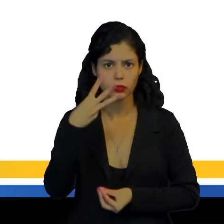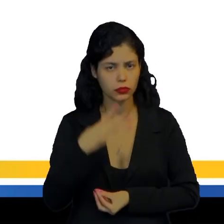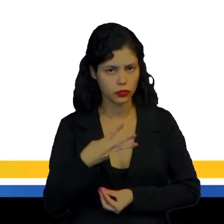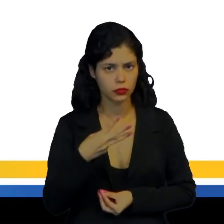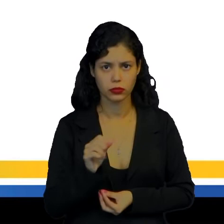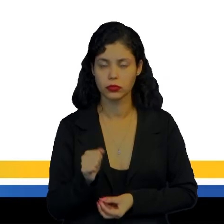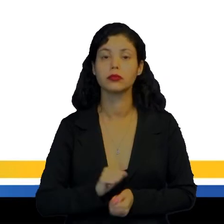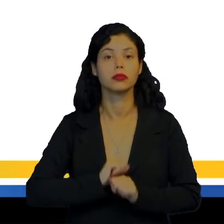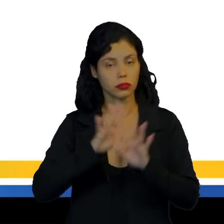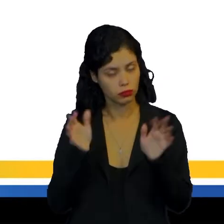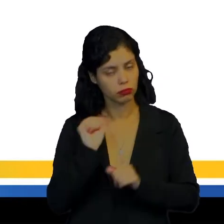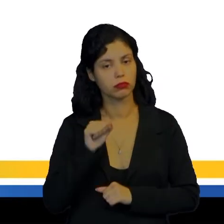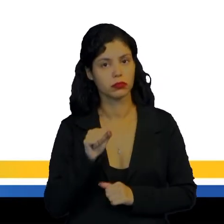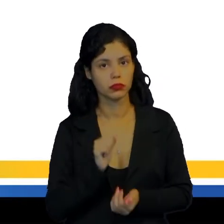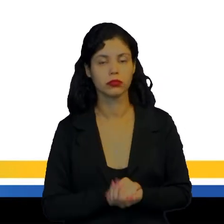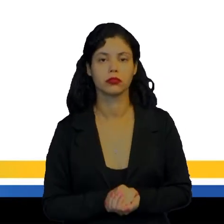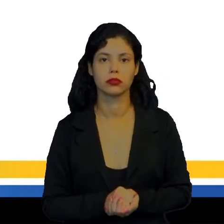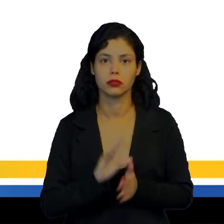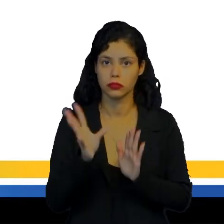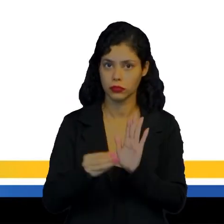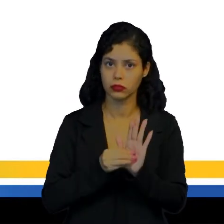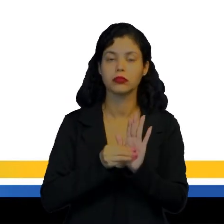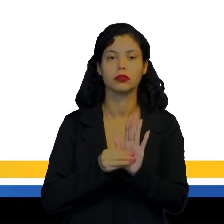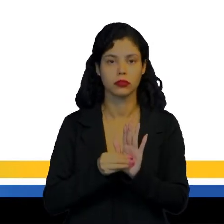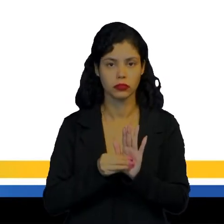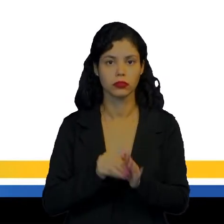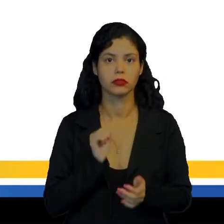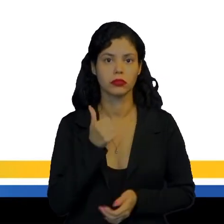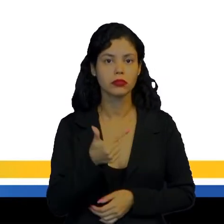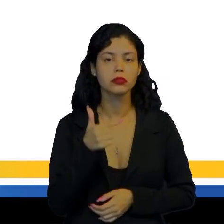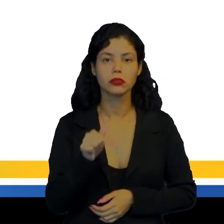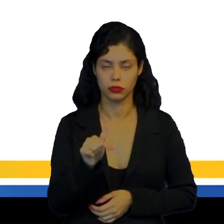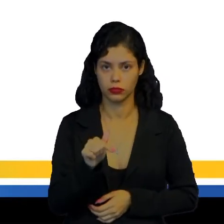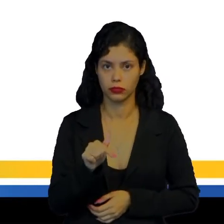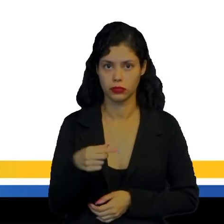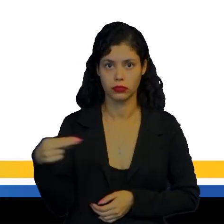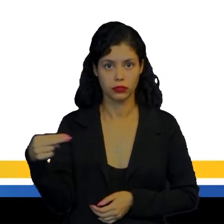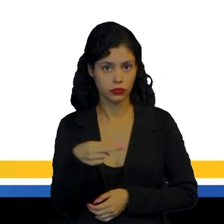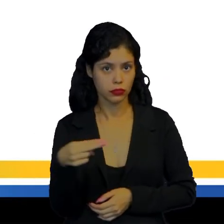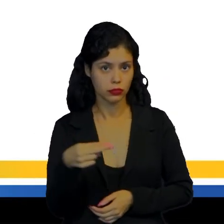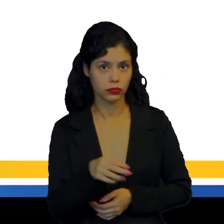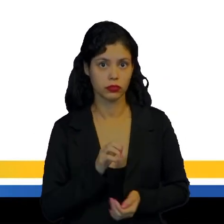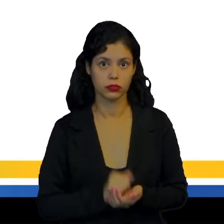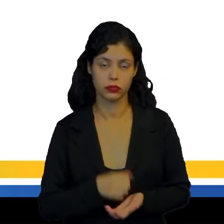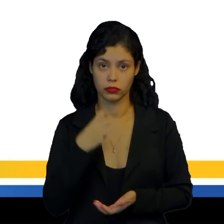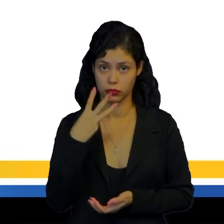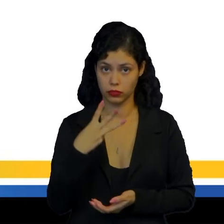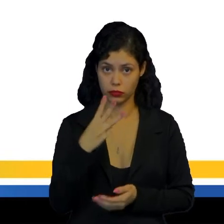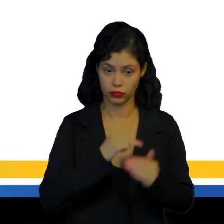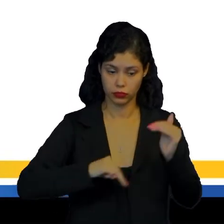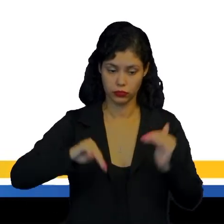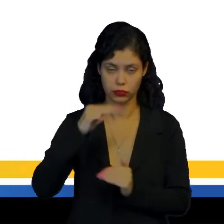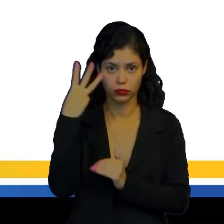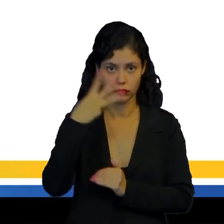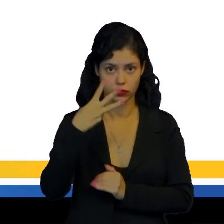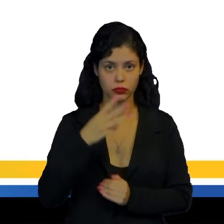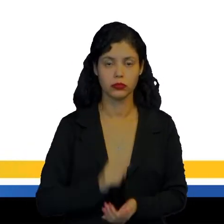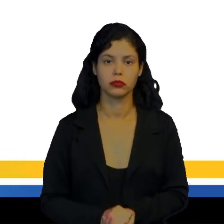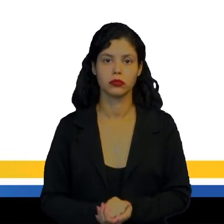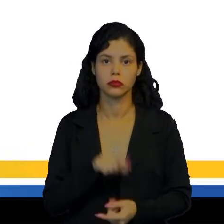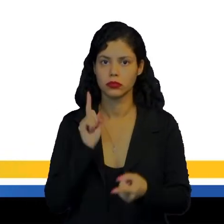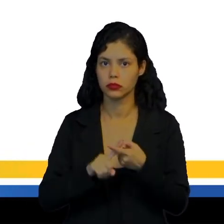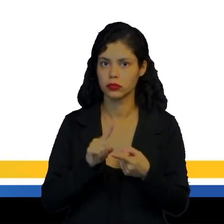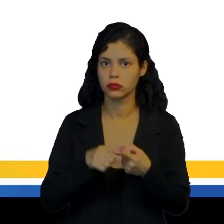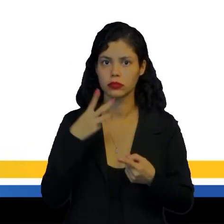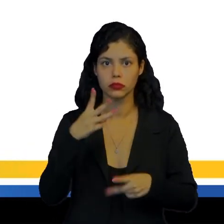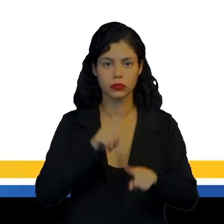3? Claro que sim. Então, a gente vai lá e põe ele. 27 é igual a 3 elevado a 3, tá? Porque